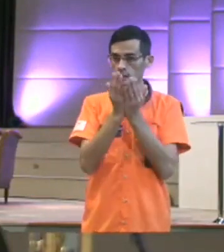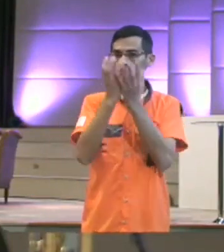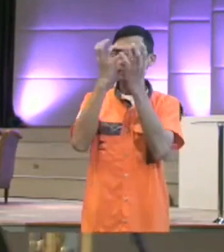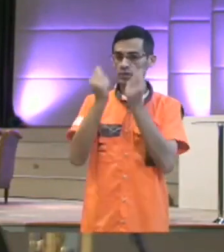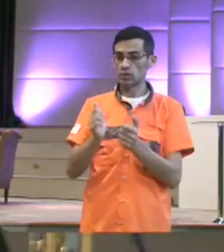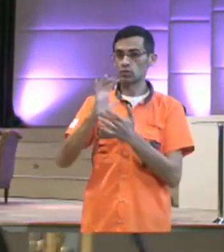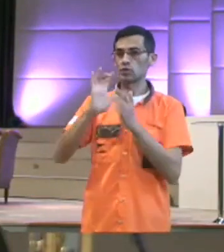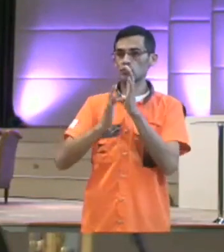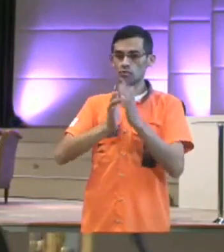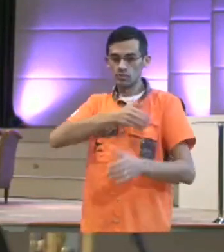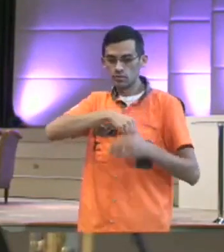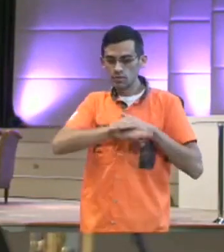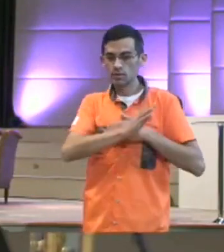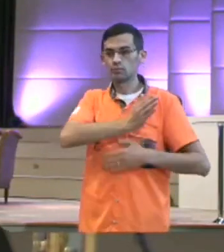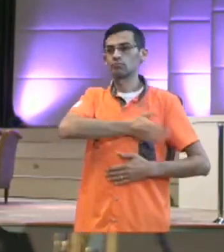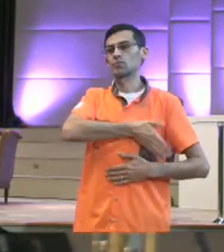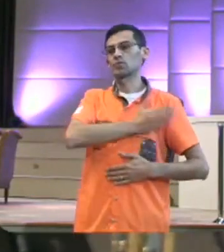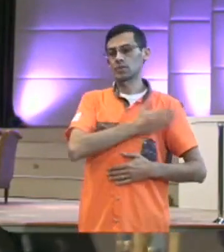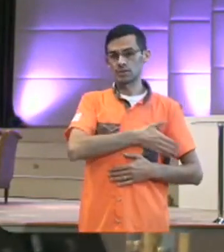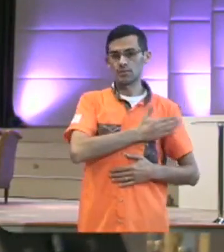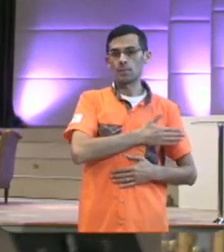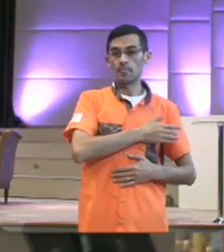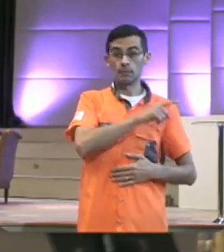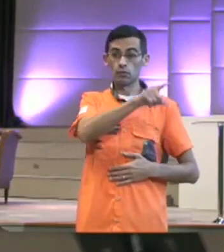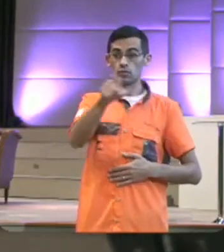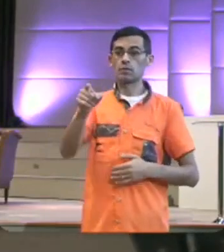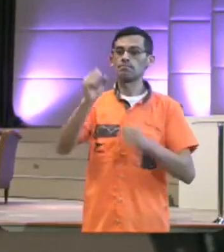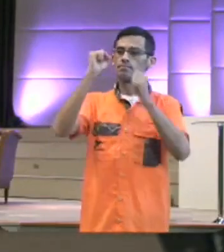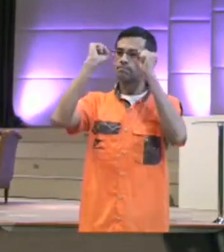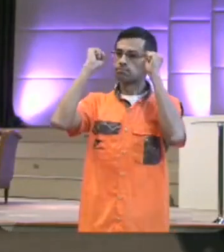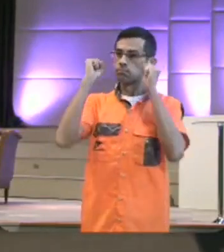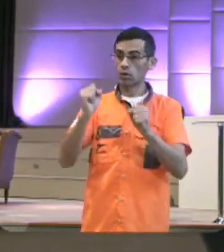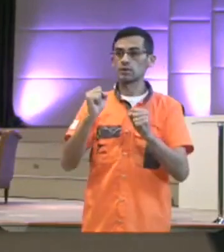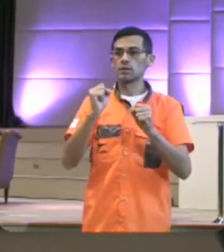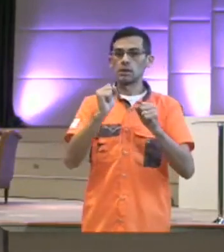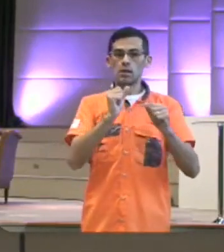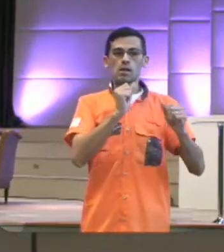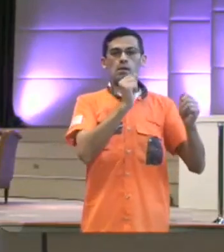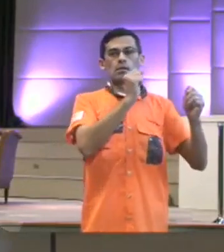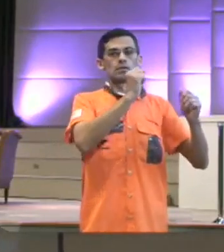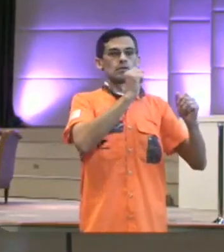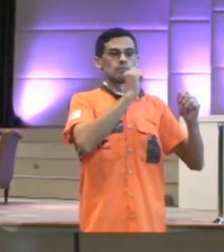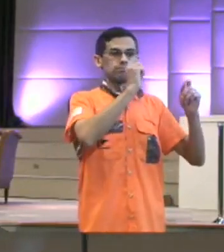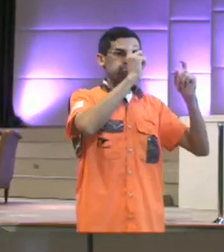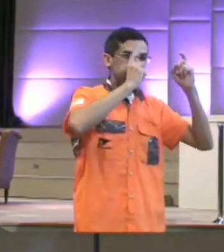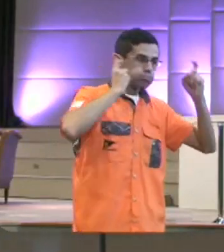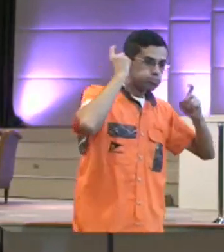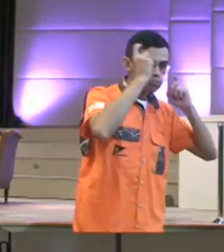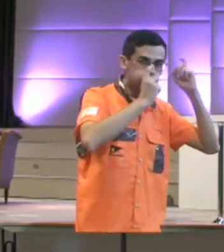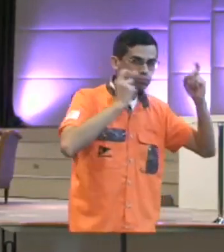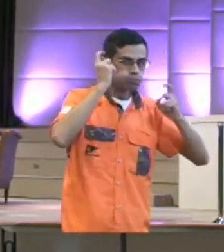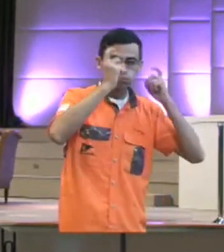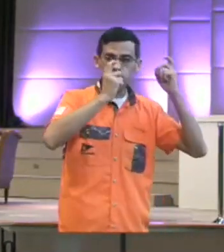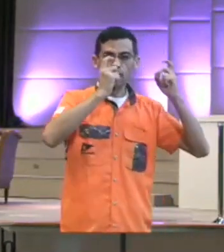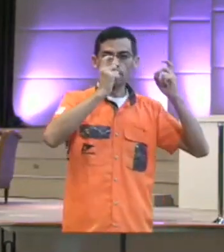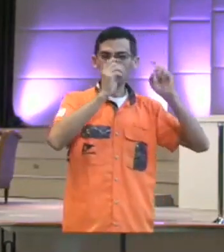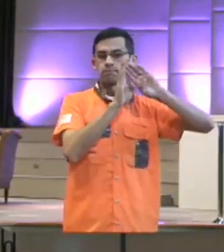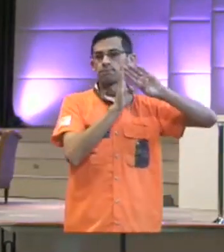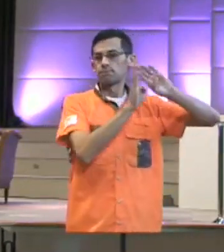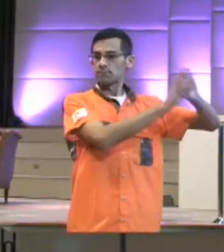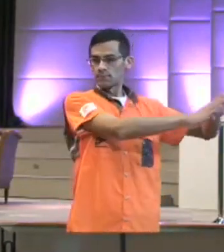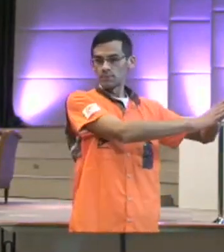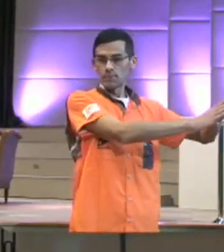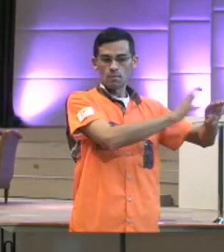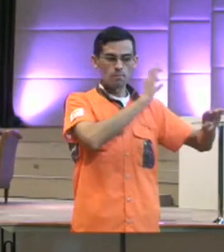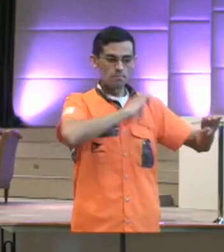você tem Jesus no seu coração, então você pode trocar a tua preocupação, a tua angústia, o